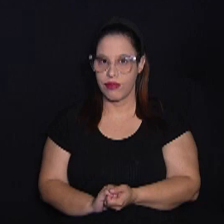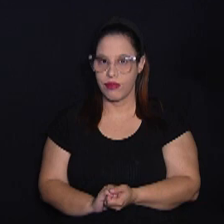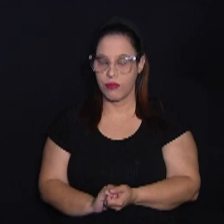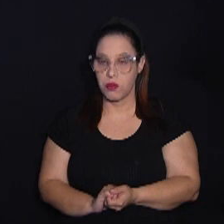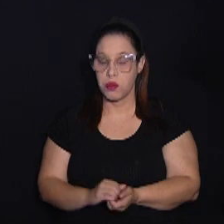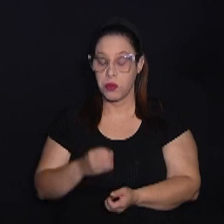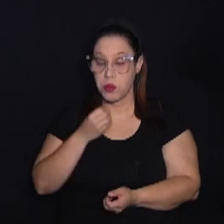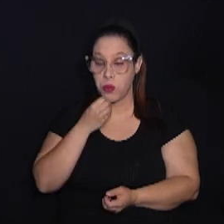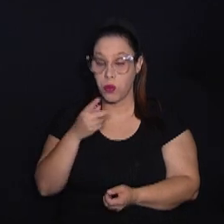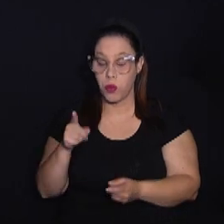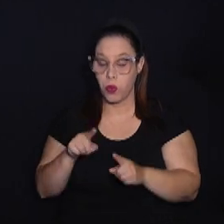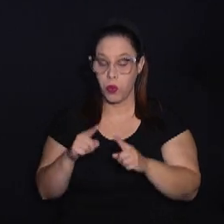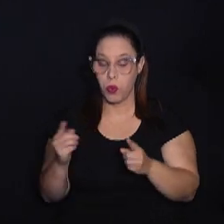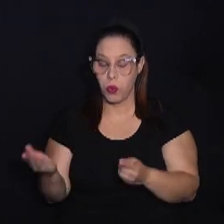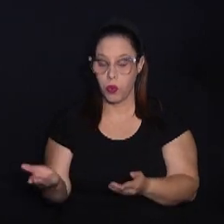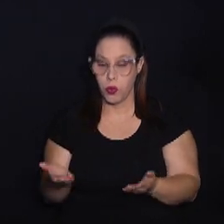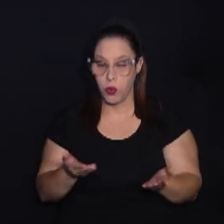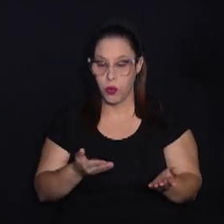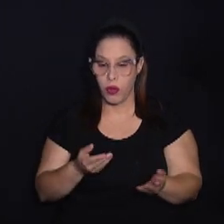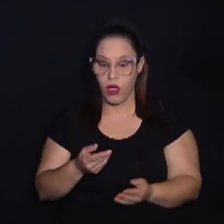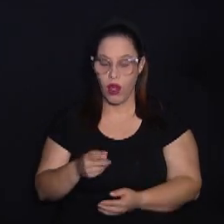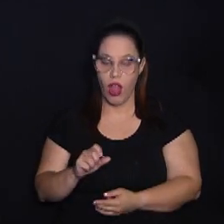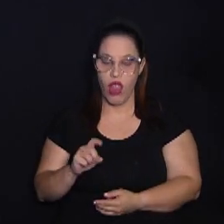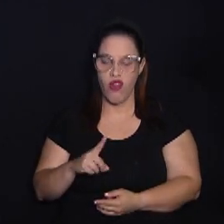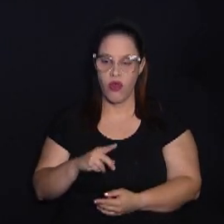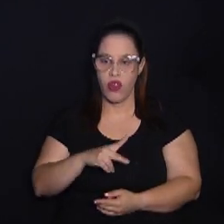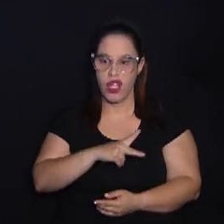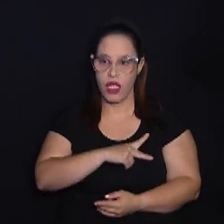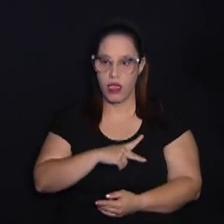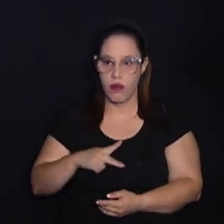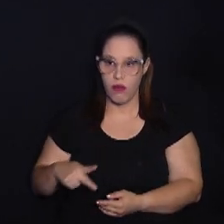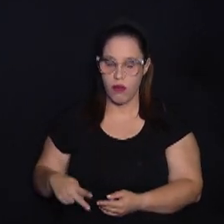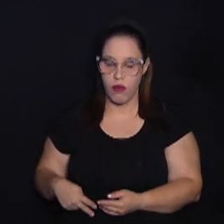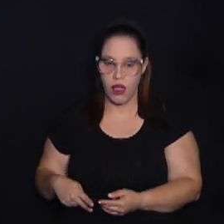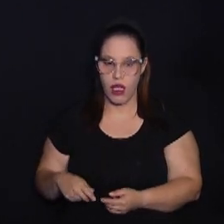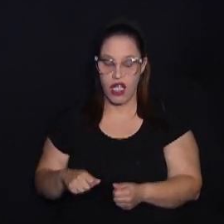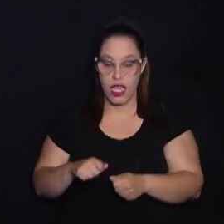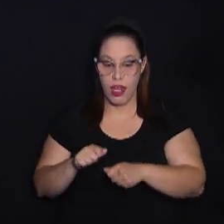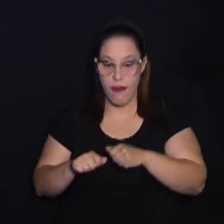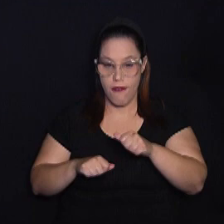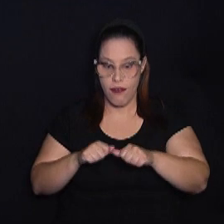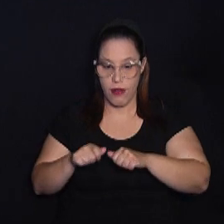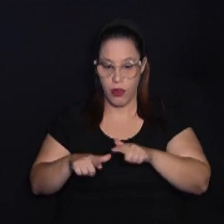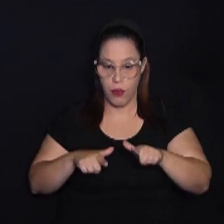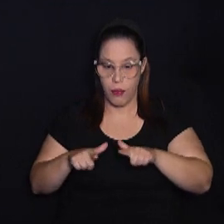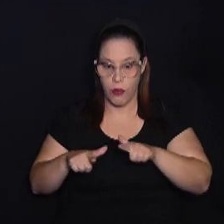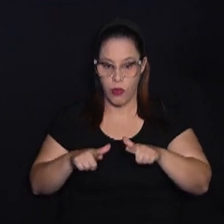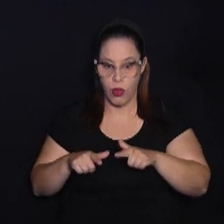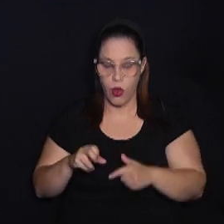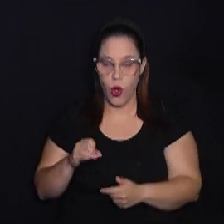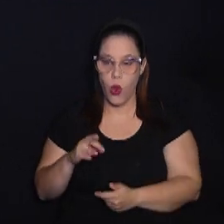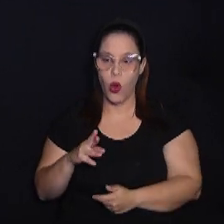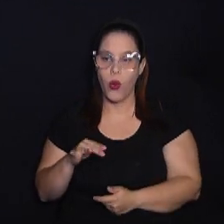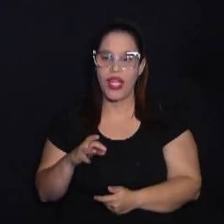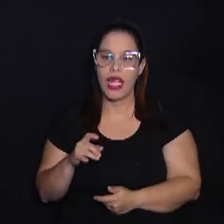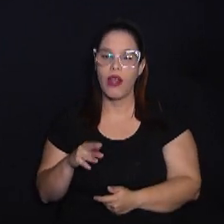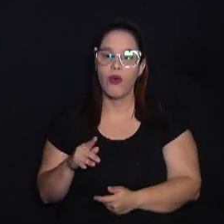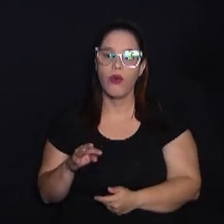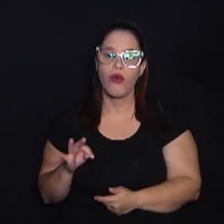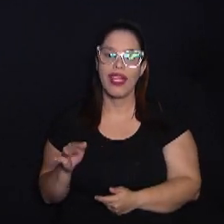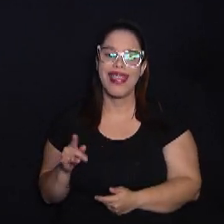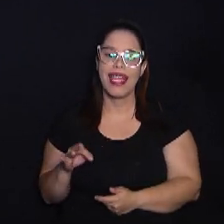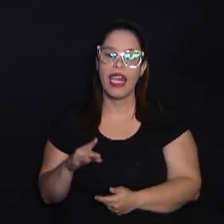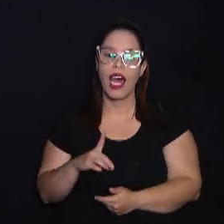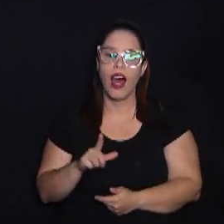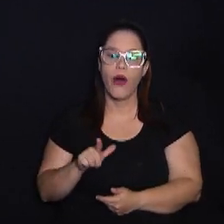Nós convidamos agora o vice-presidente de Desenvolvimento Profissional do Conselho Federal de Contabilidade,